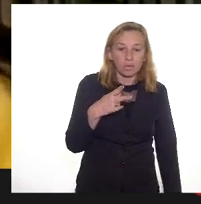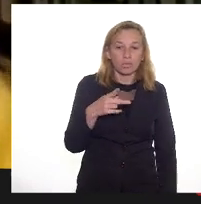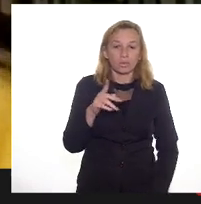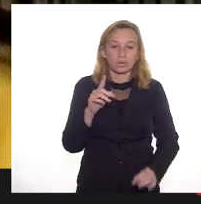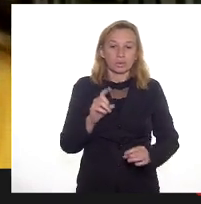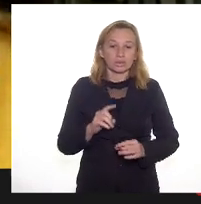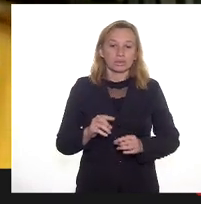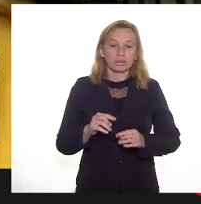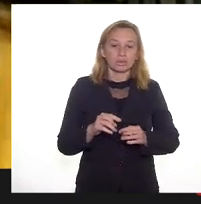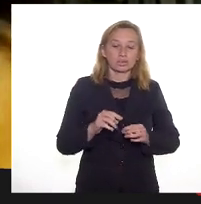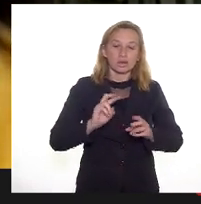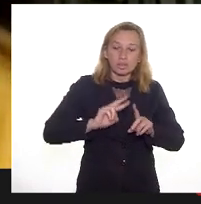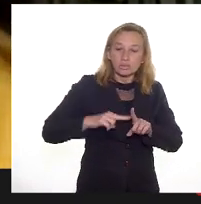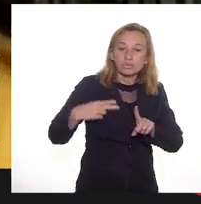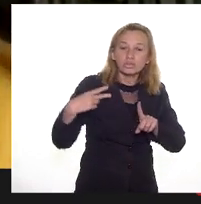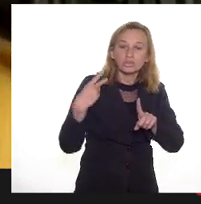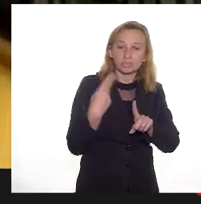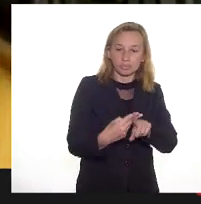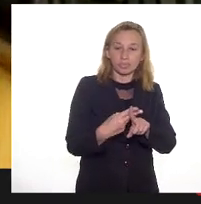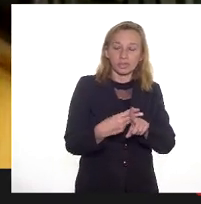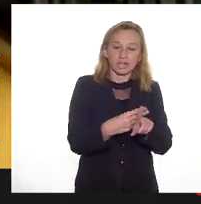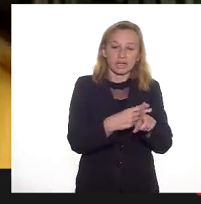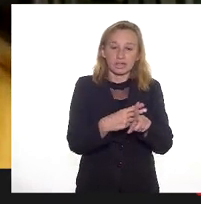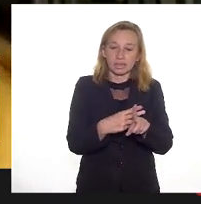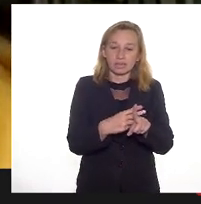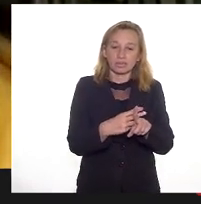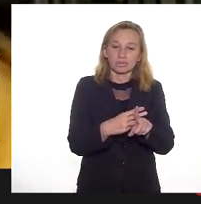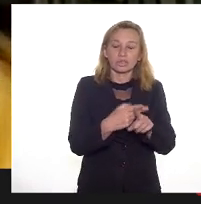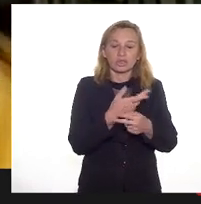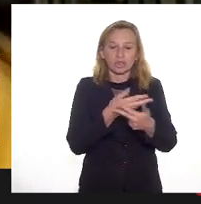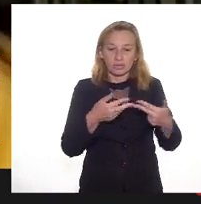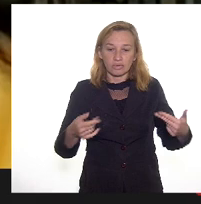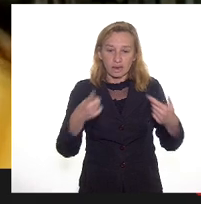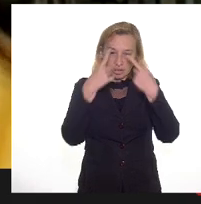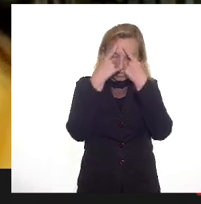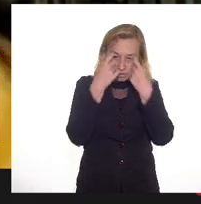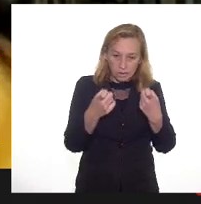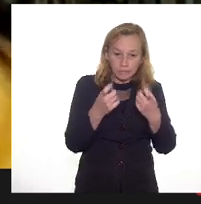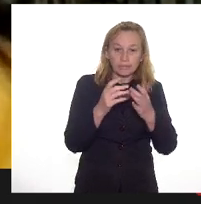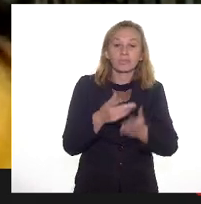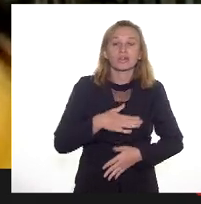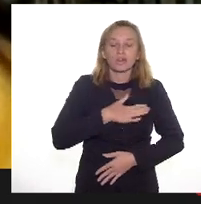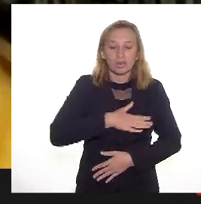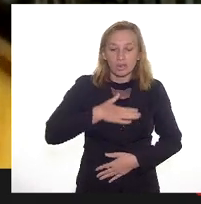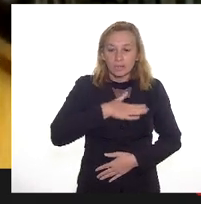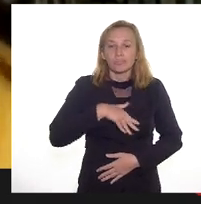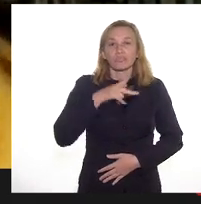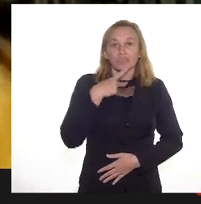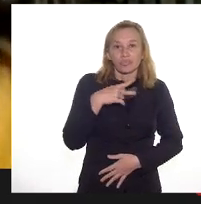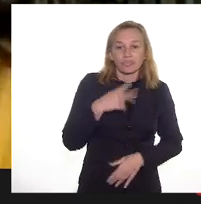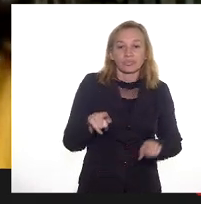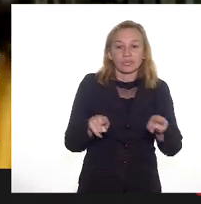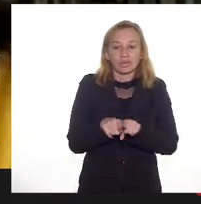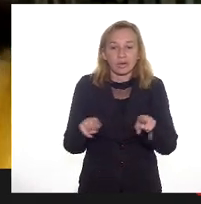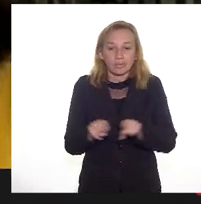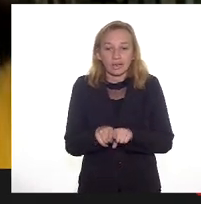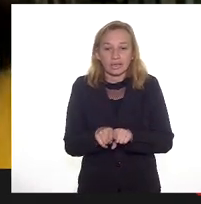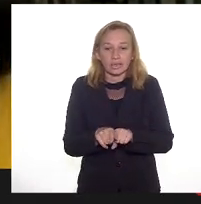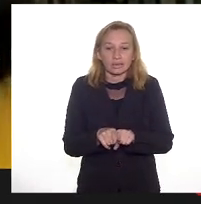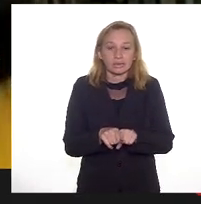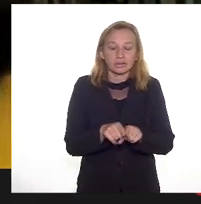especificidades e a multiplicidade desses casos. Gostaria de caracterizar sucintamente